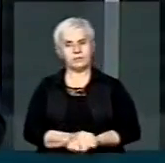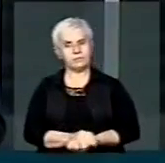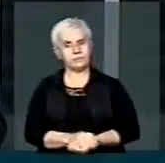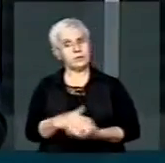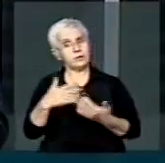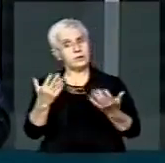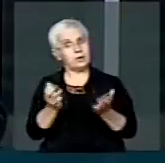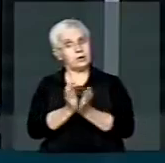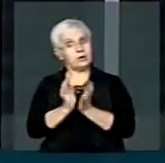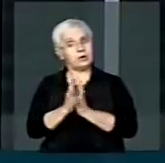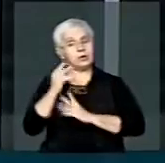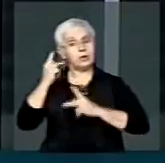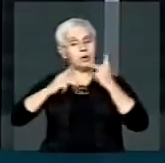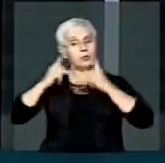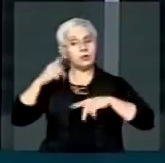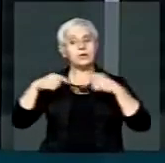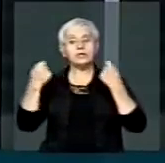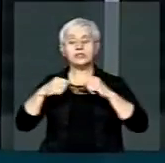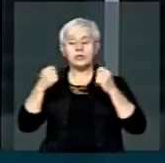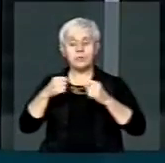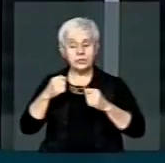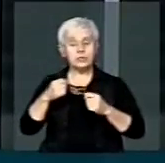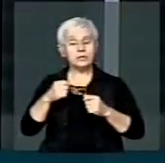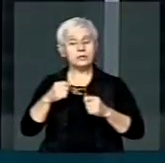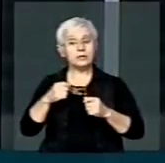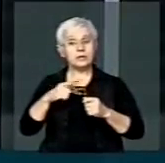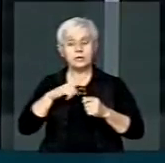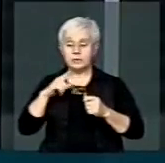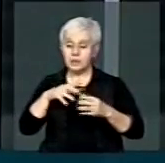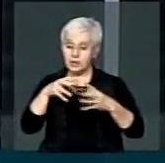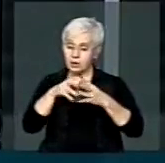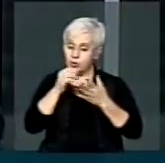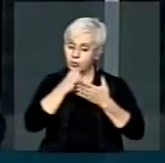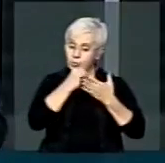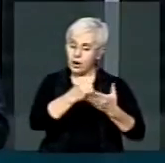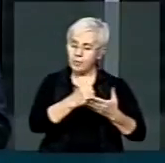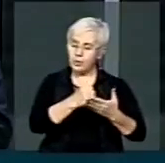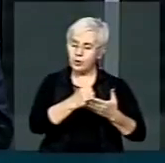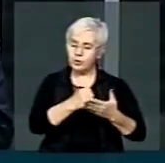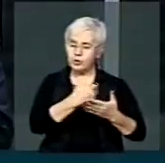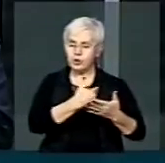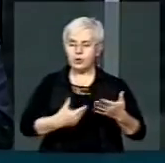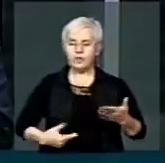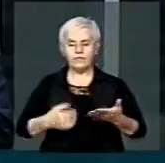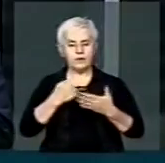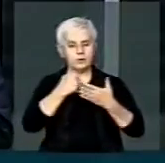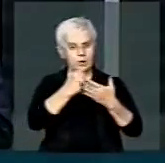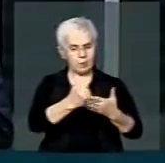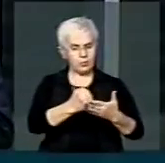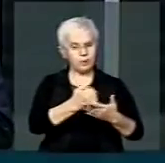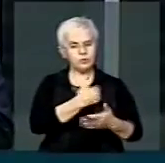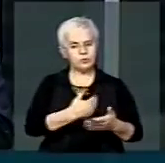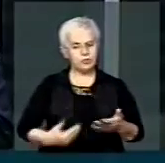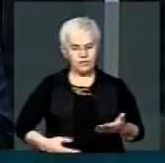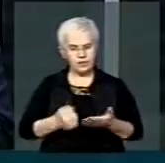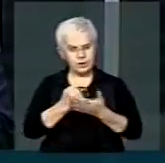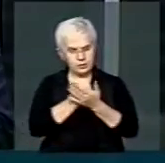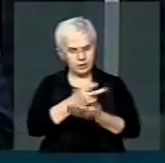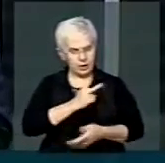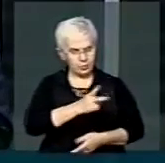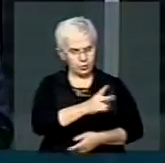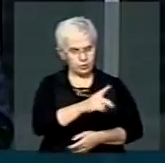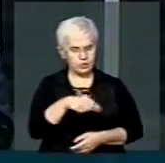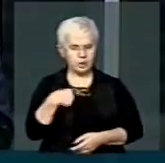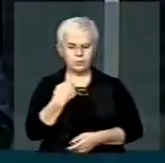lado, e quem é governo tem que ser governo sempre, e é por isso que nós estamos aqui, para reafirmar o nosso compromisso com o